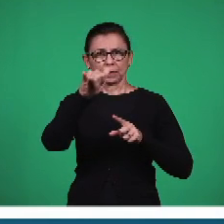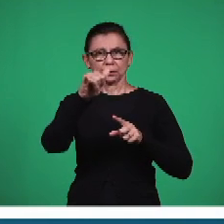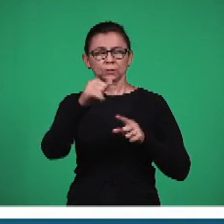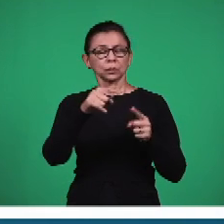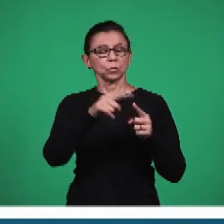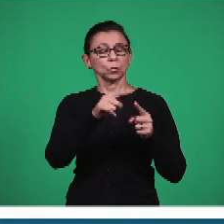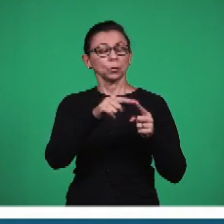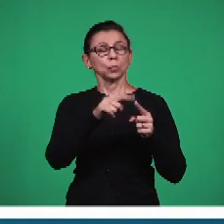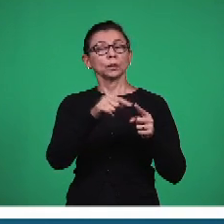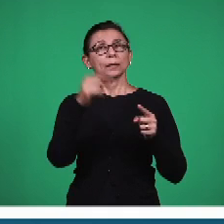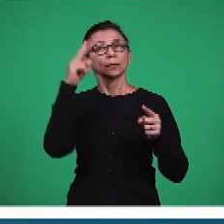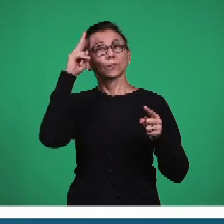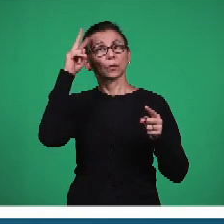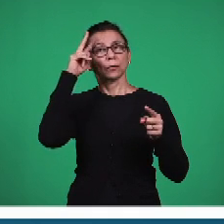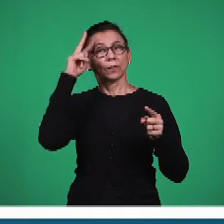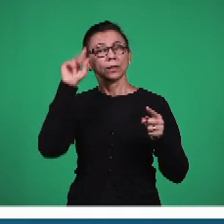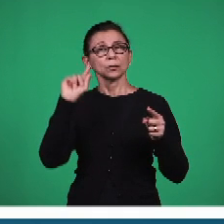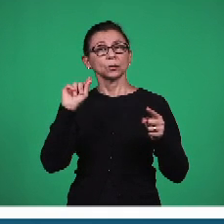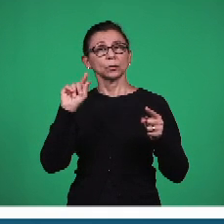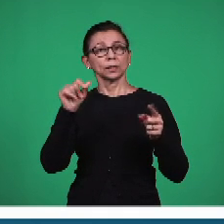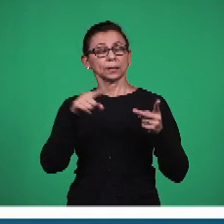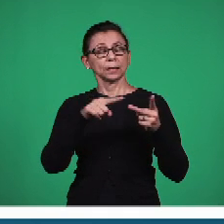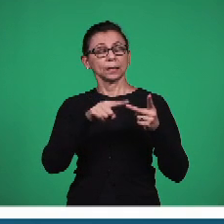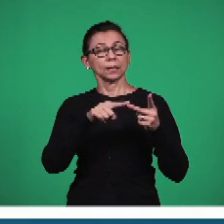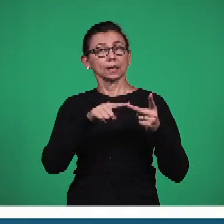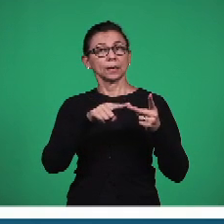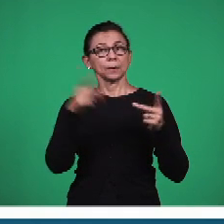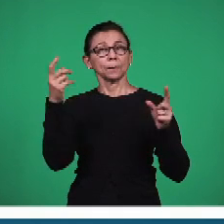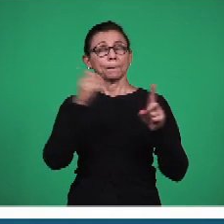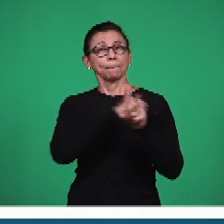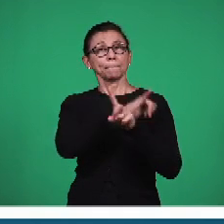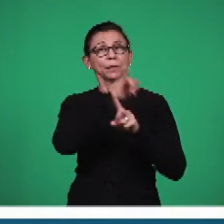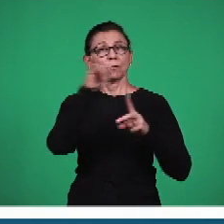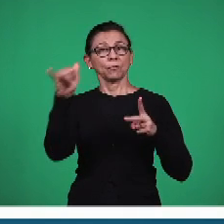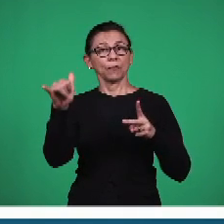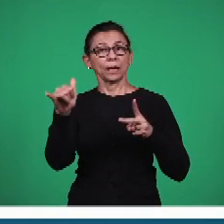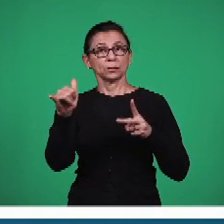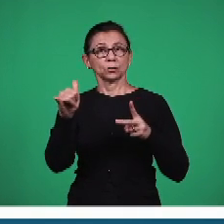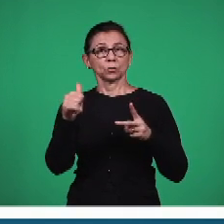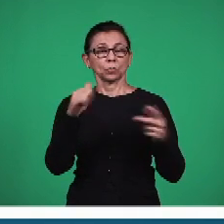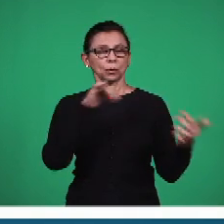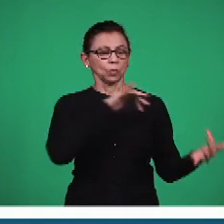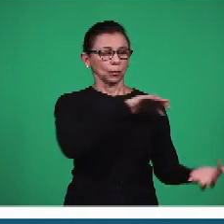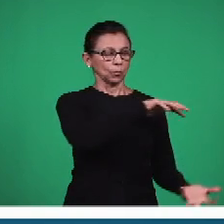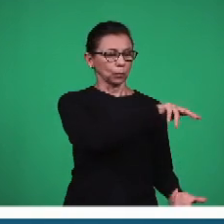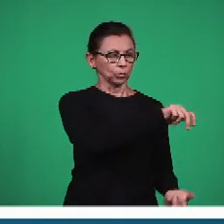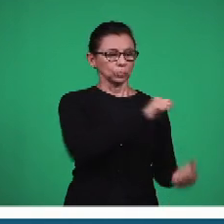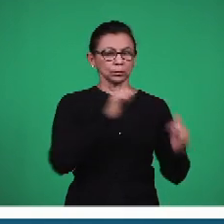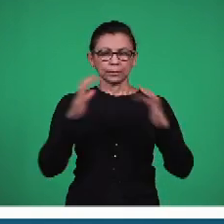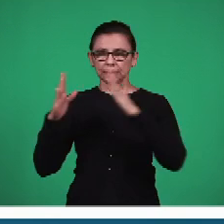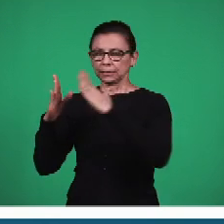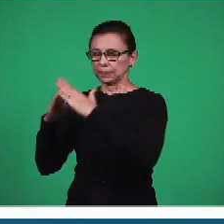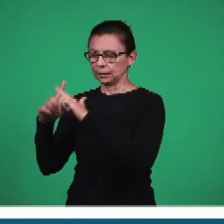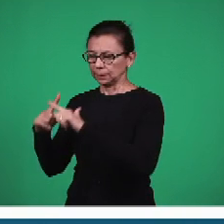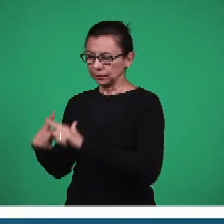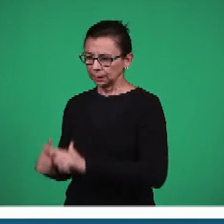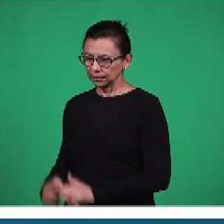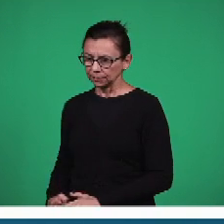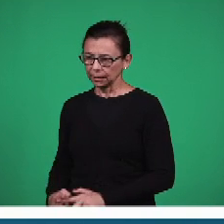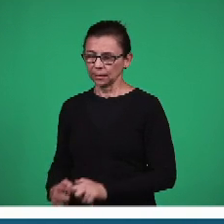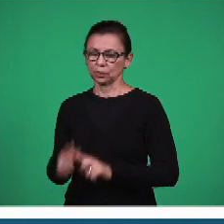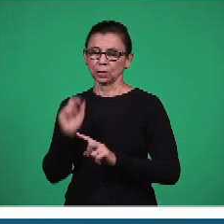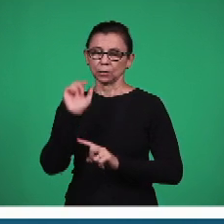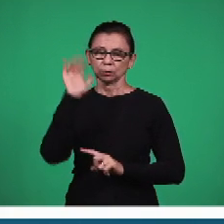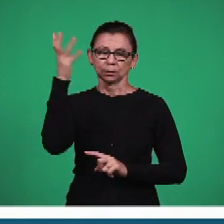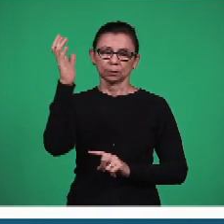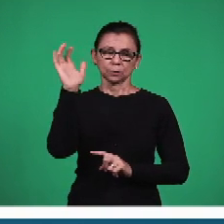para nós é profético, os sinais visíveis para o mundo viu, e para a igreja, em cada um dos toques das